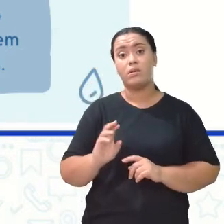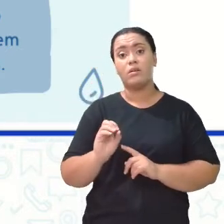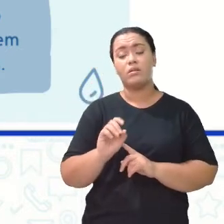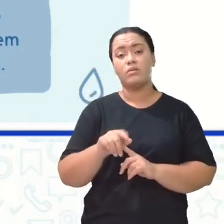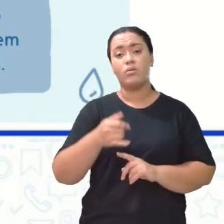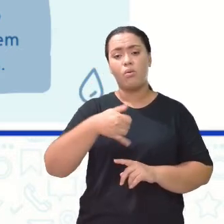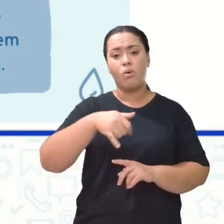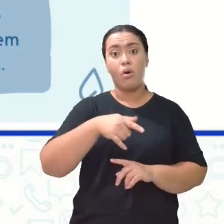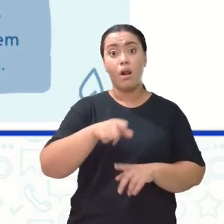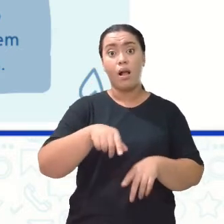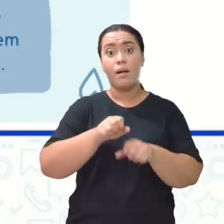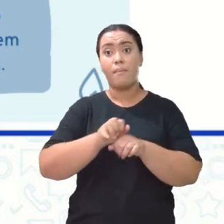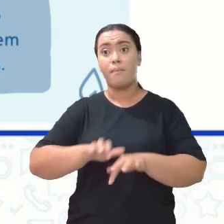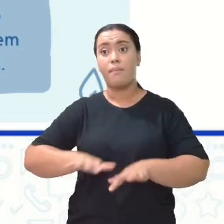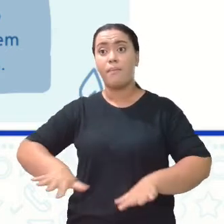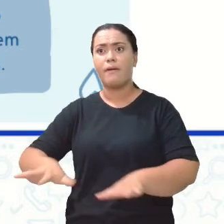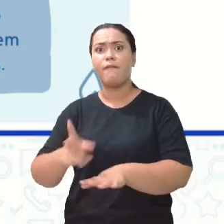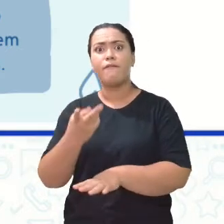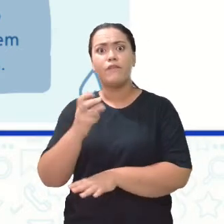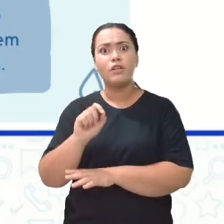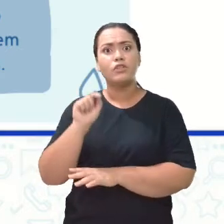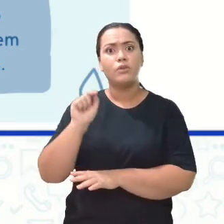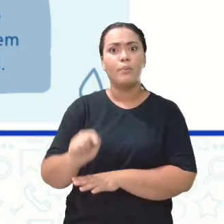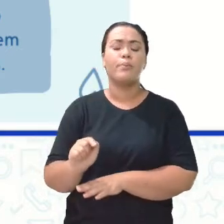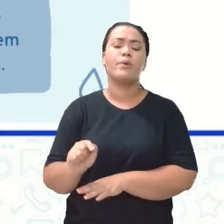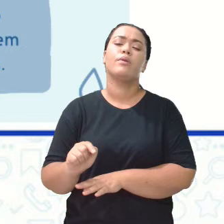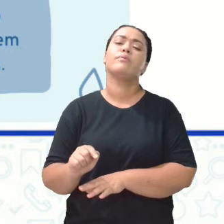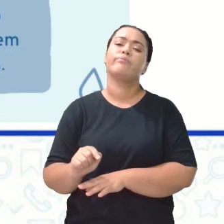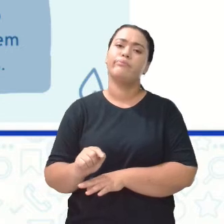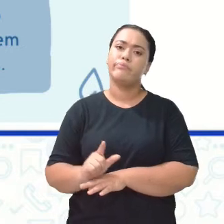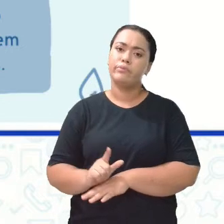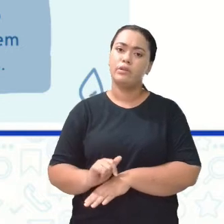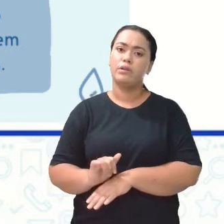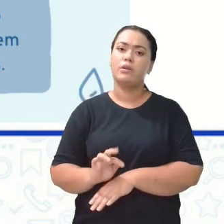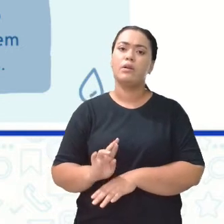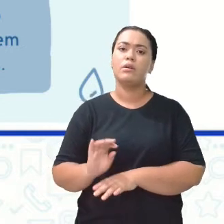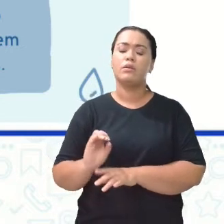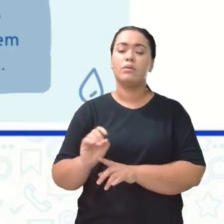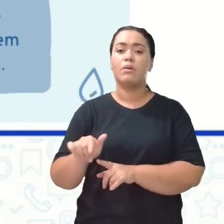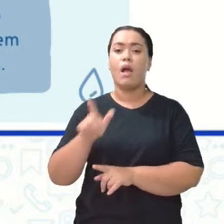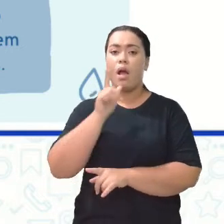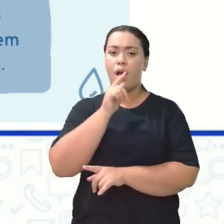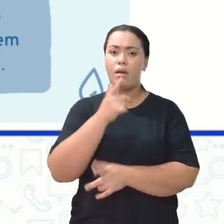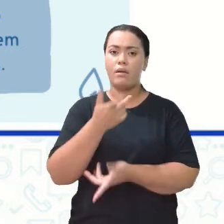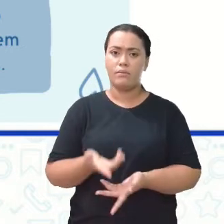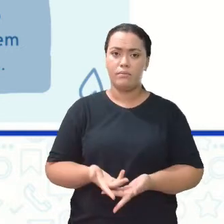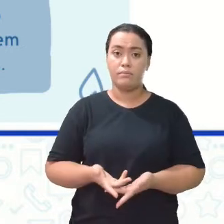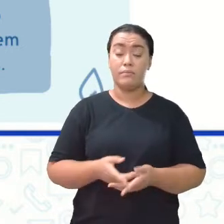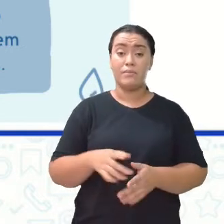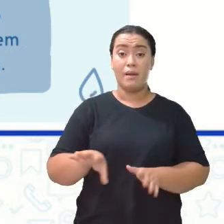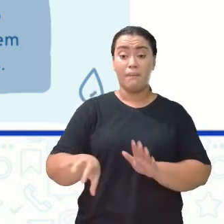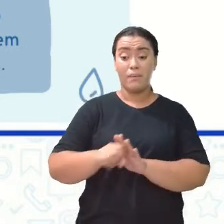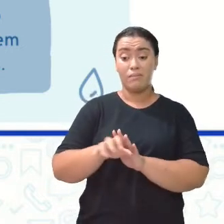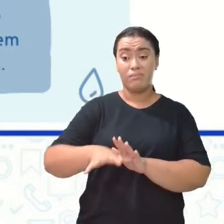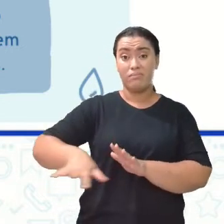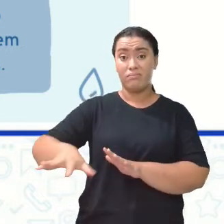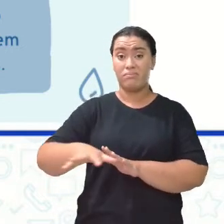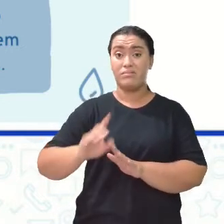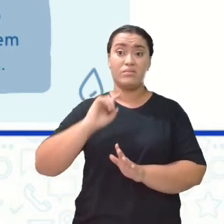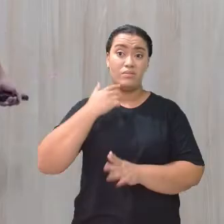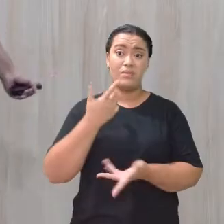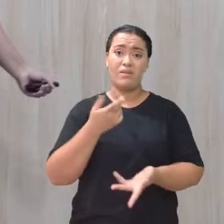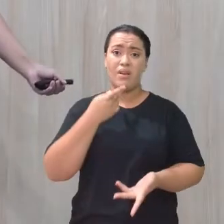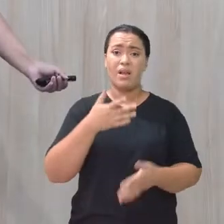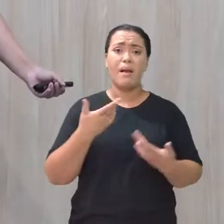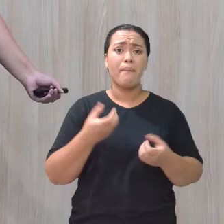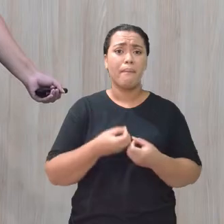cerca de 20.000 litros de água. Isso é muito, não é isso, professora? Muito. Veja só, 1 litro de óleo contamina 20.000 litros de água. E a gente já está